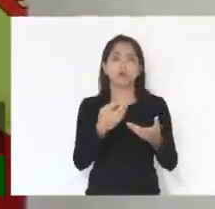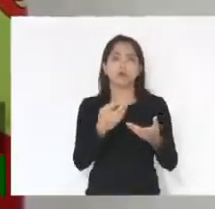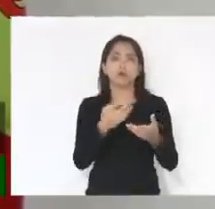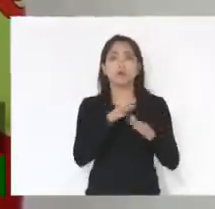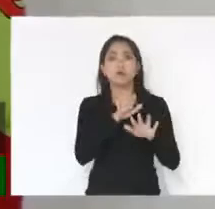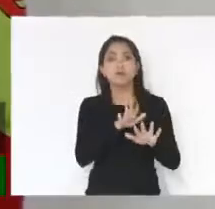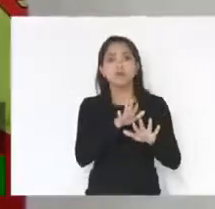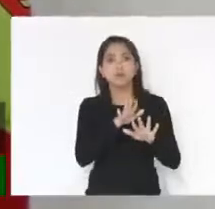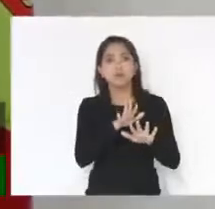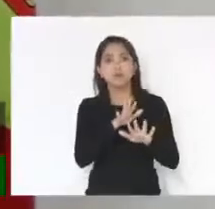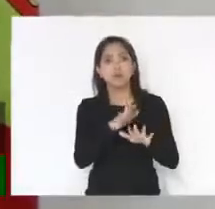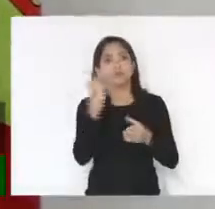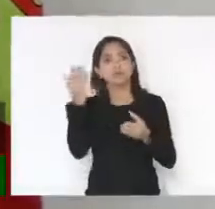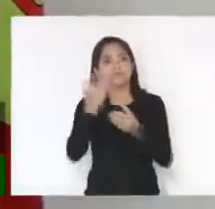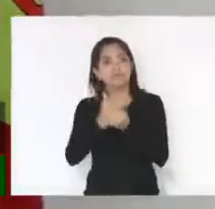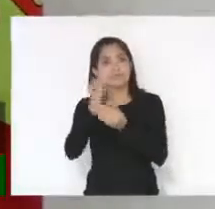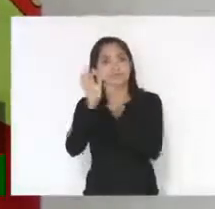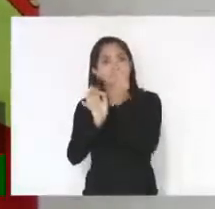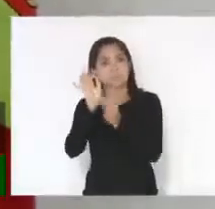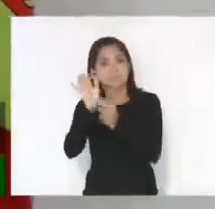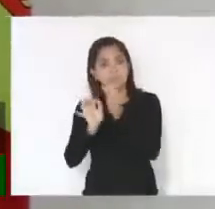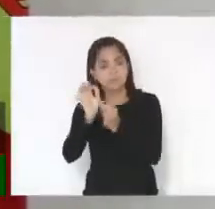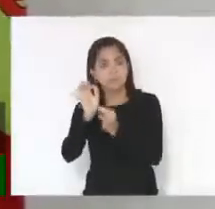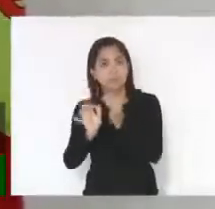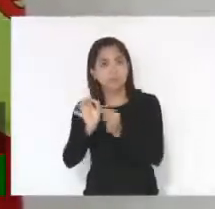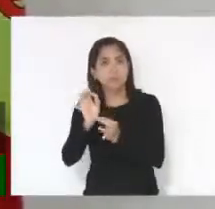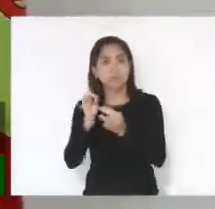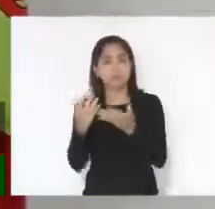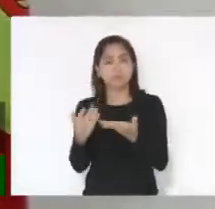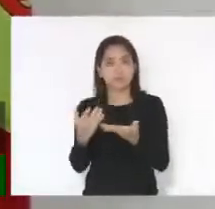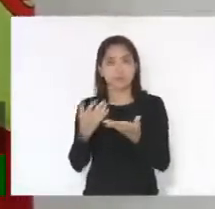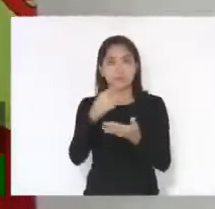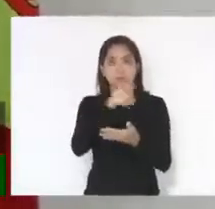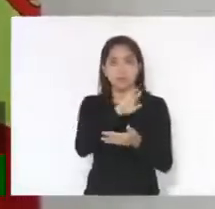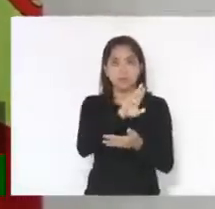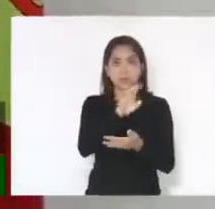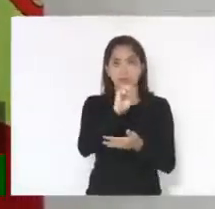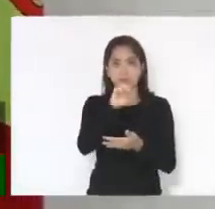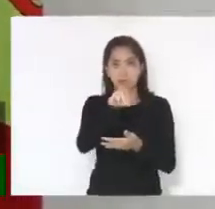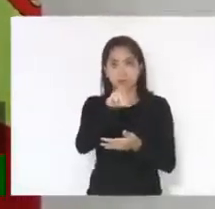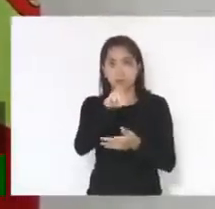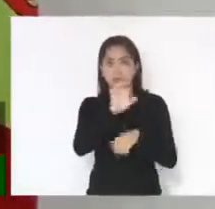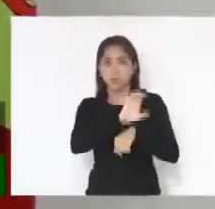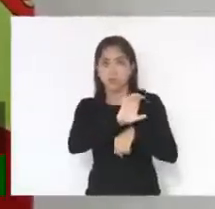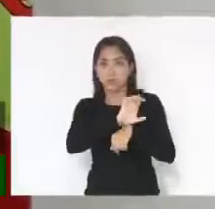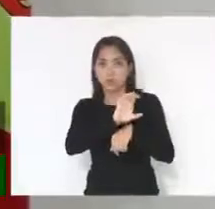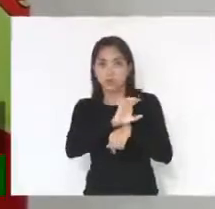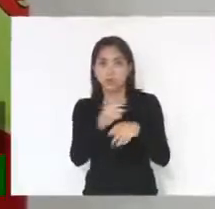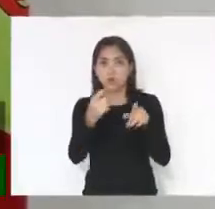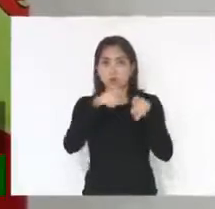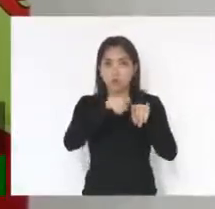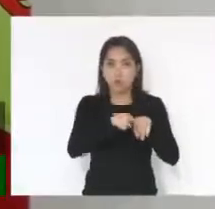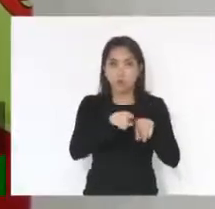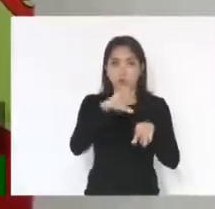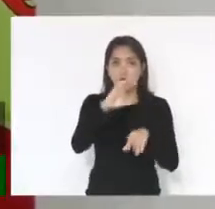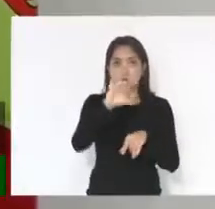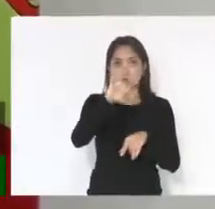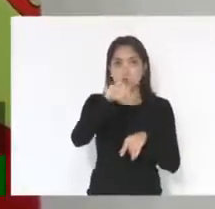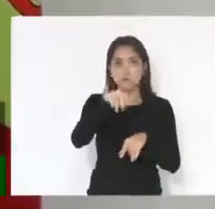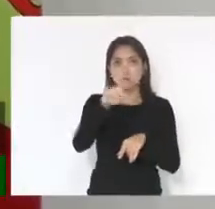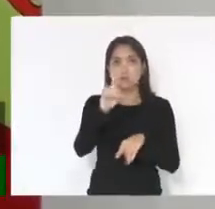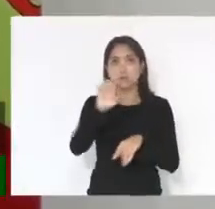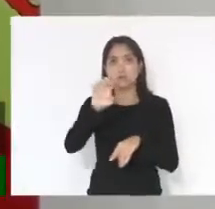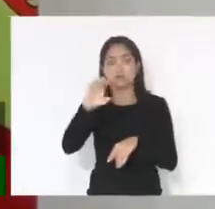deixar virar processos judiciais? O PROCON estadual, em convênio com o SINDEC,